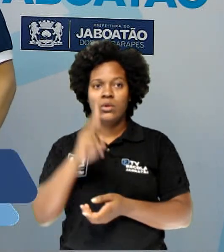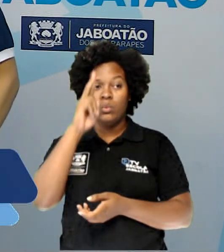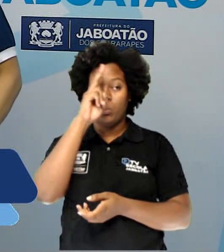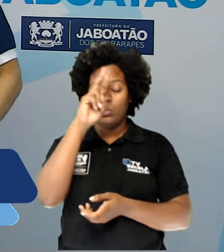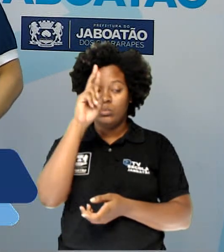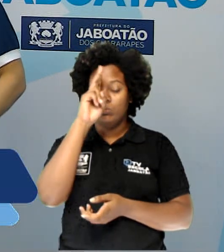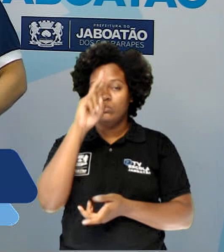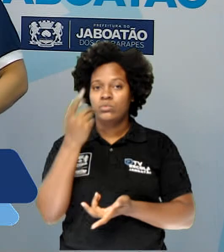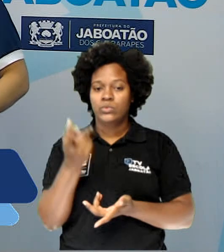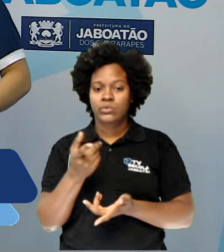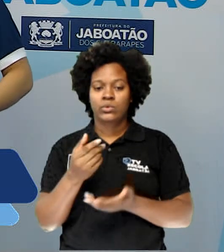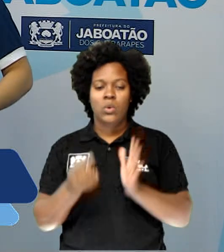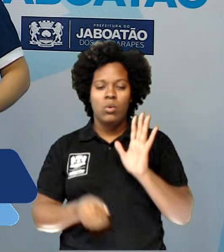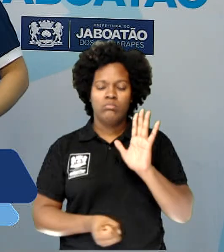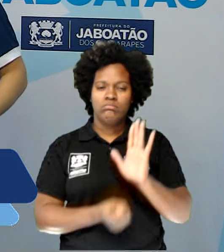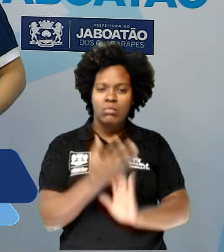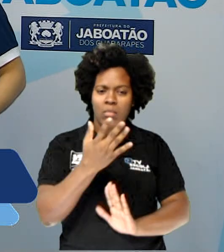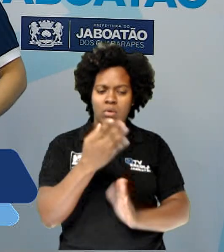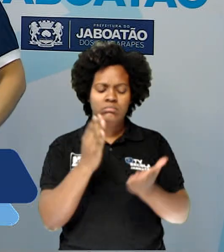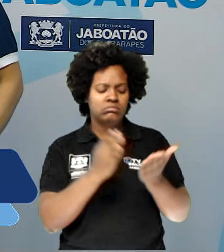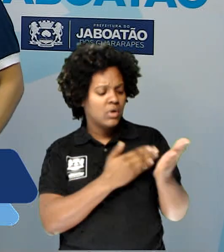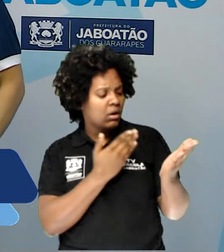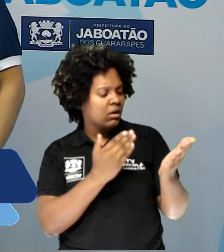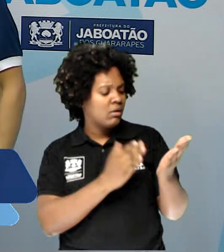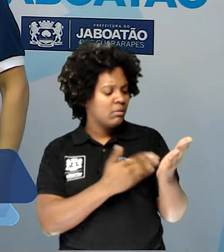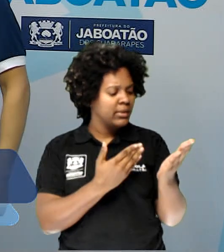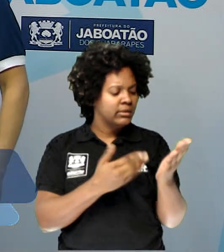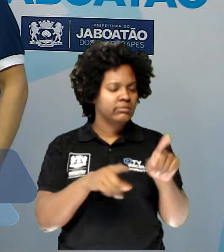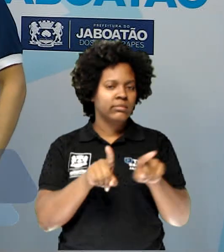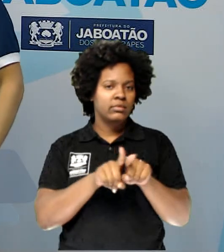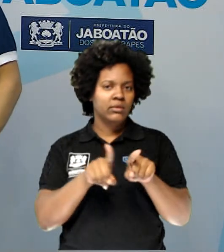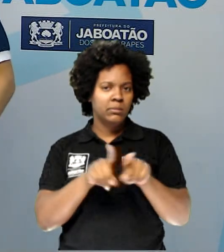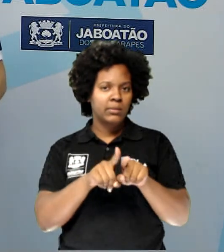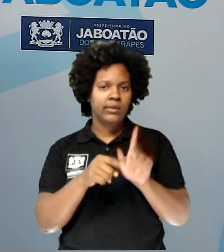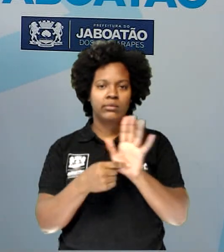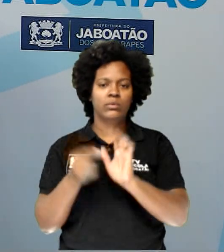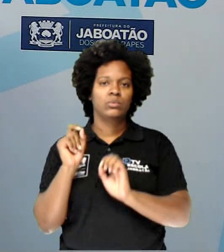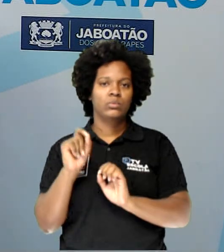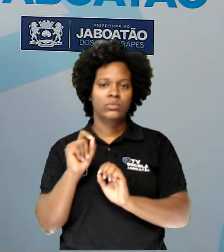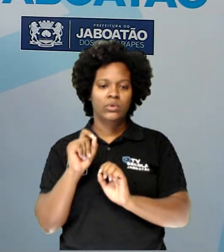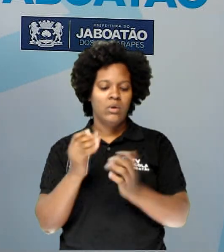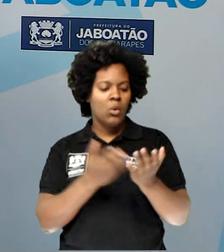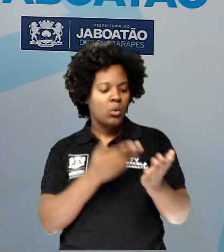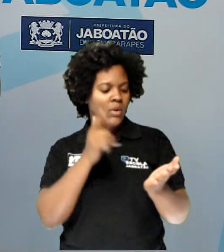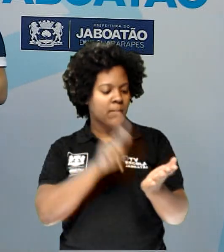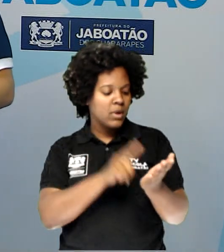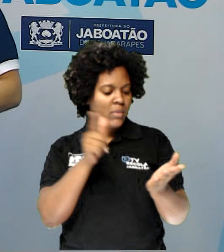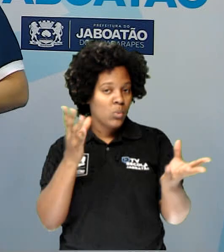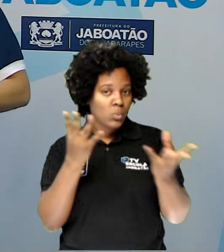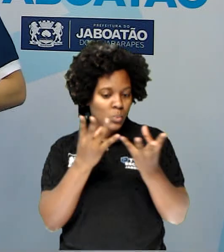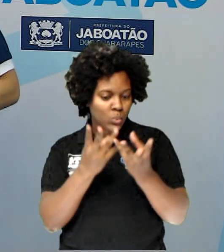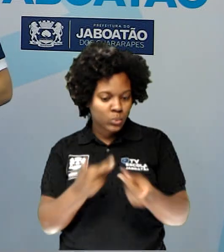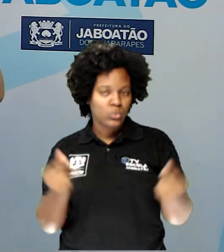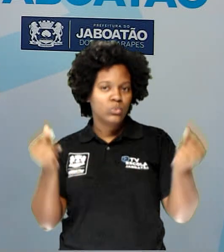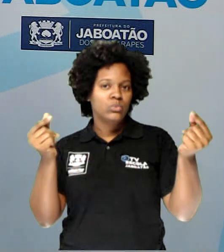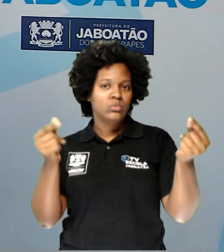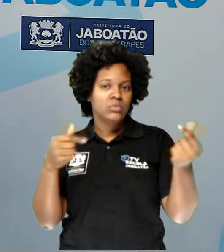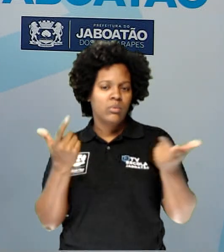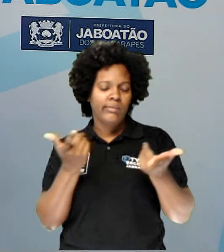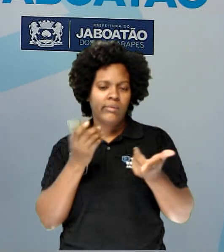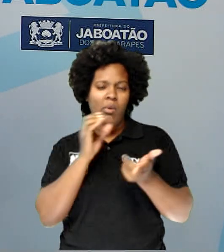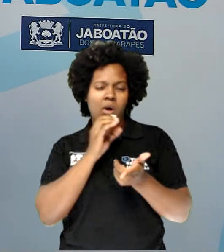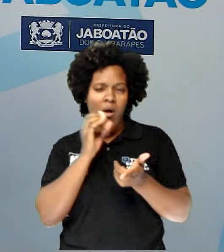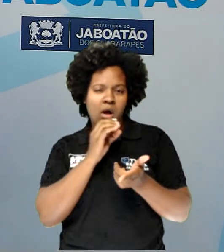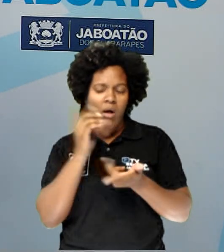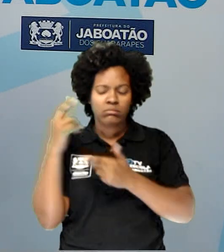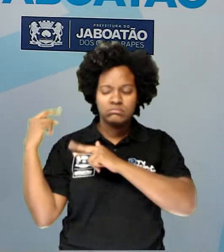história do surgimento do livro e também afirma que o livro de papel iria sumir. Então ele faz um breve